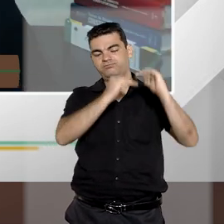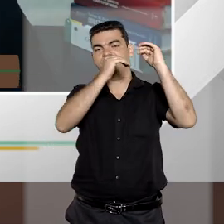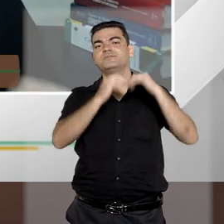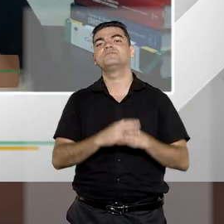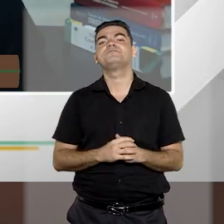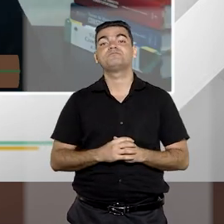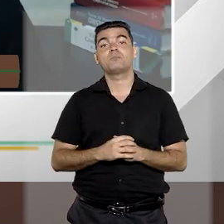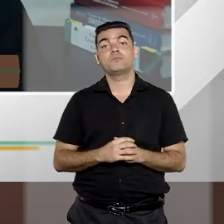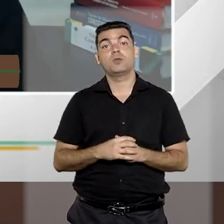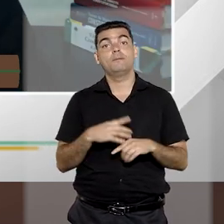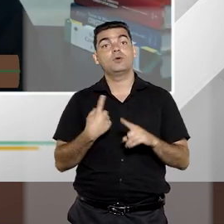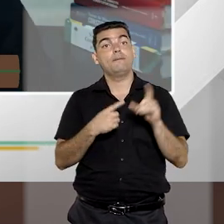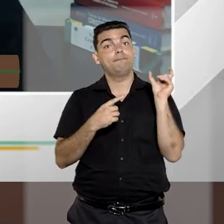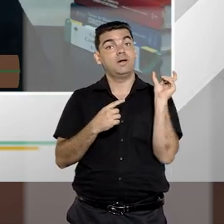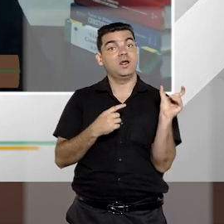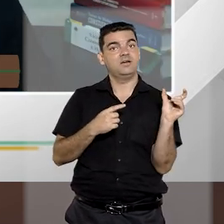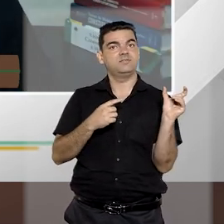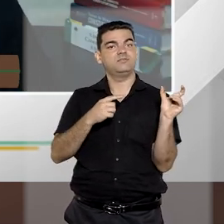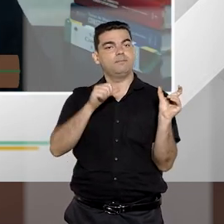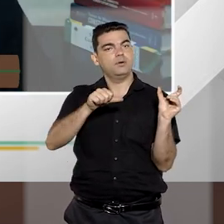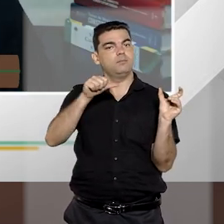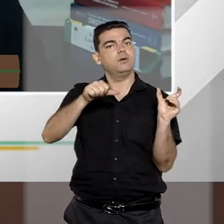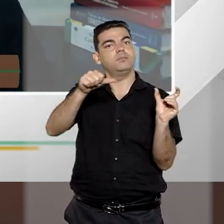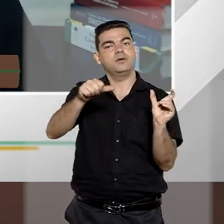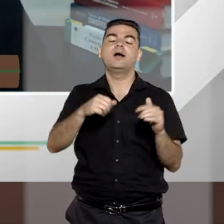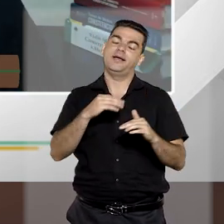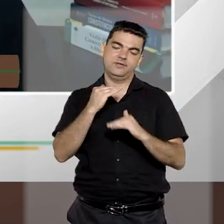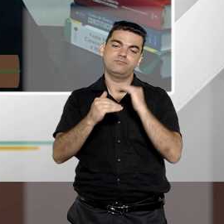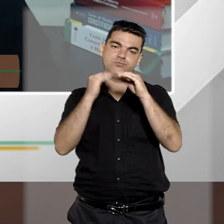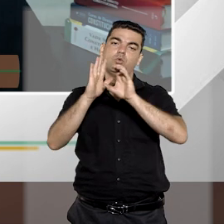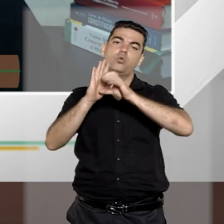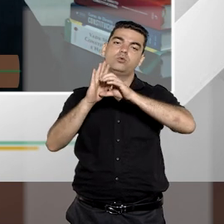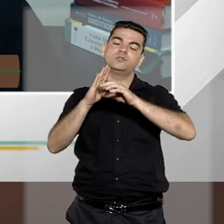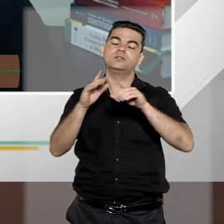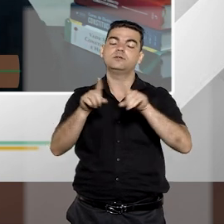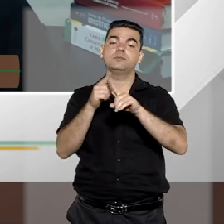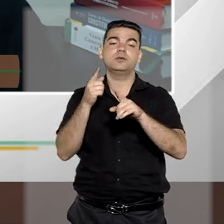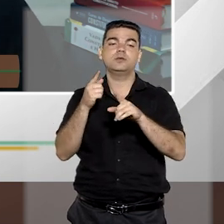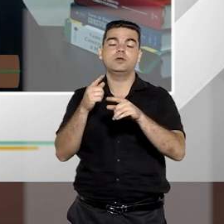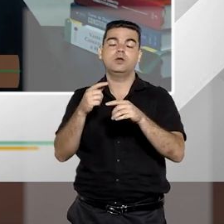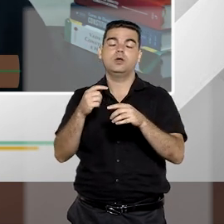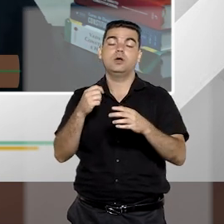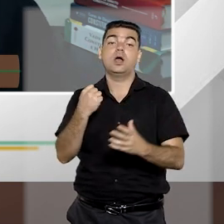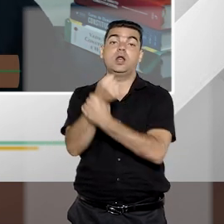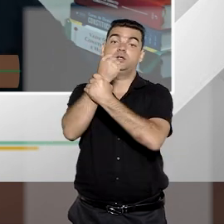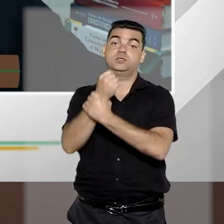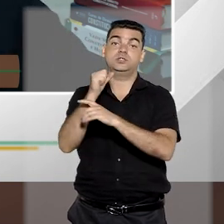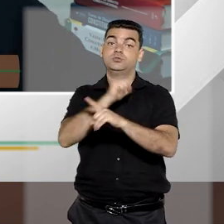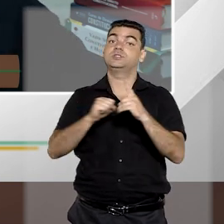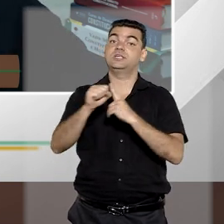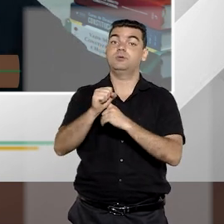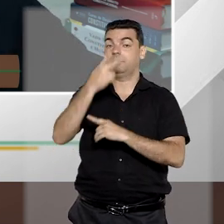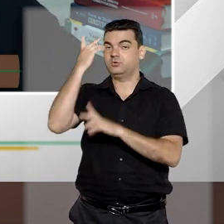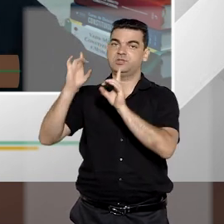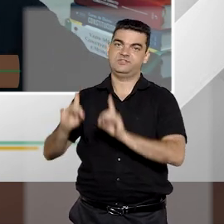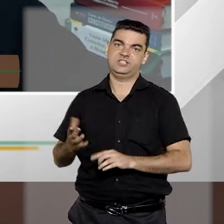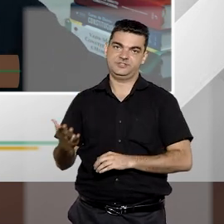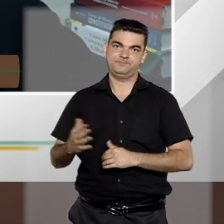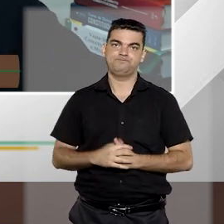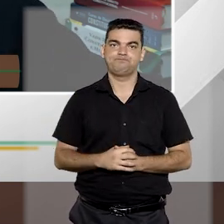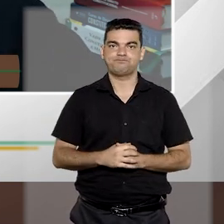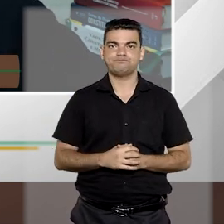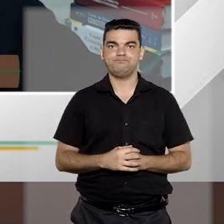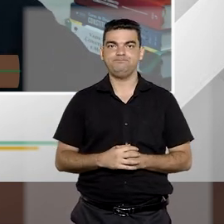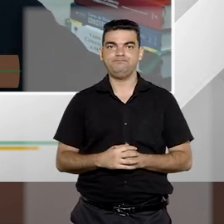do tempo em que mudou-se a terminologia, nós tivemos um grande avanço em termos de conquistas sociais, ao menos do ponto de vista formal do